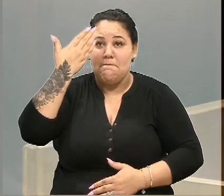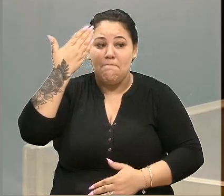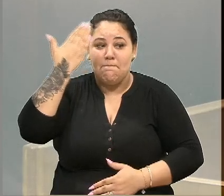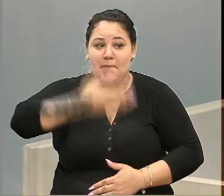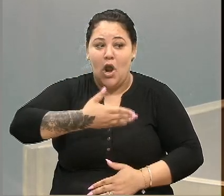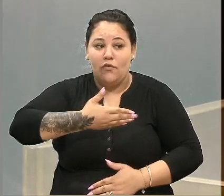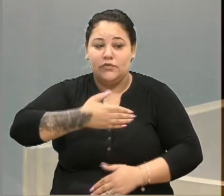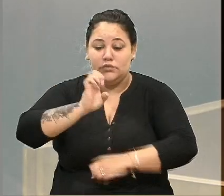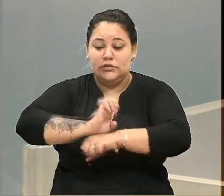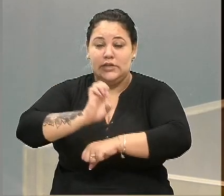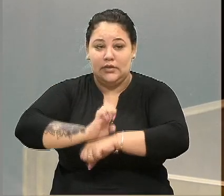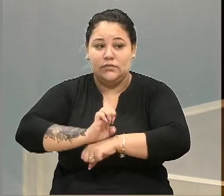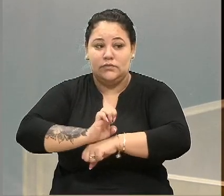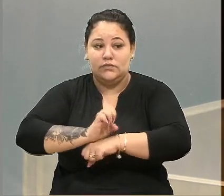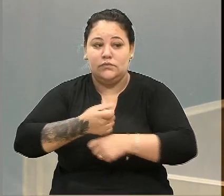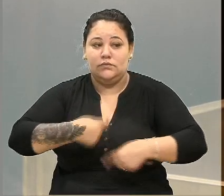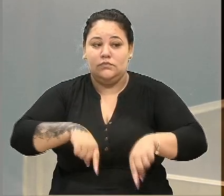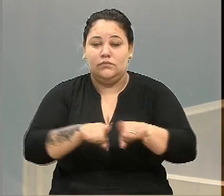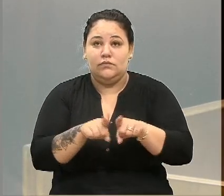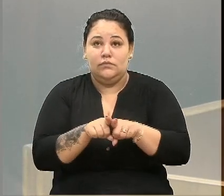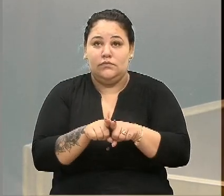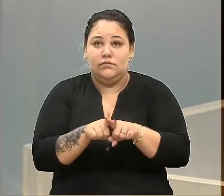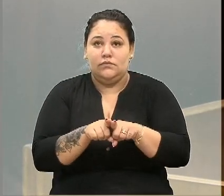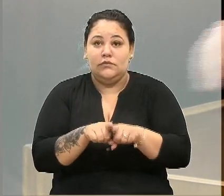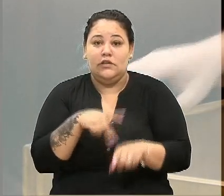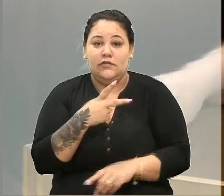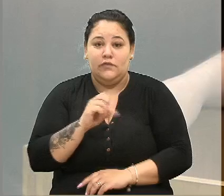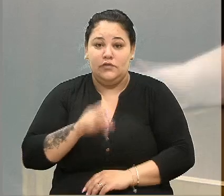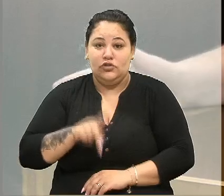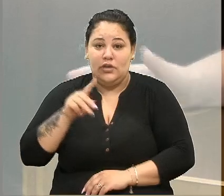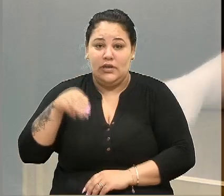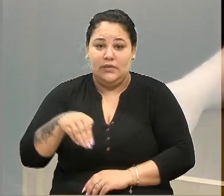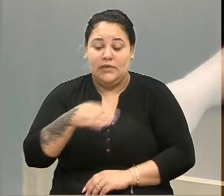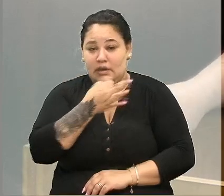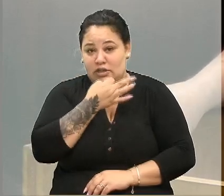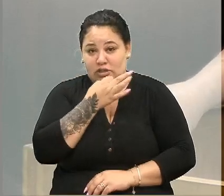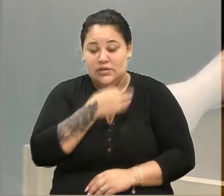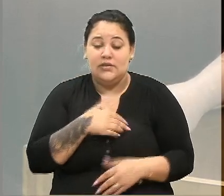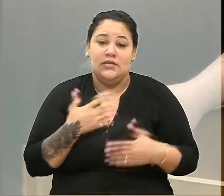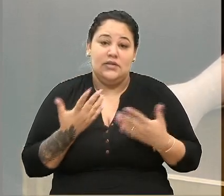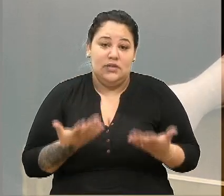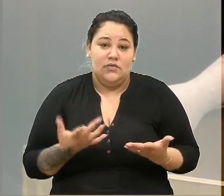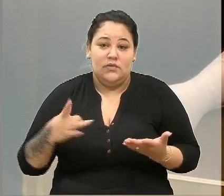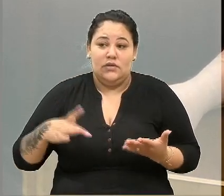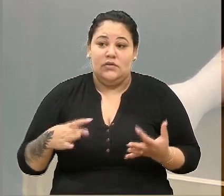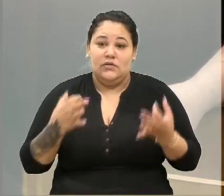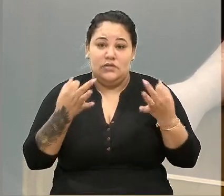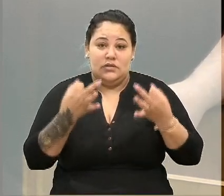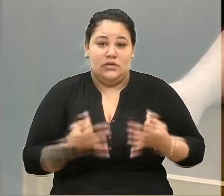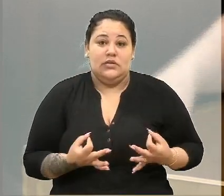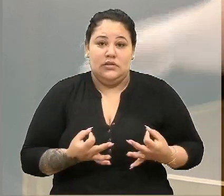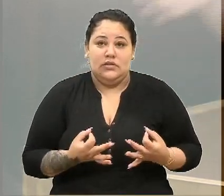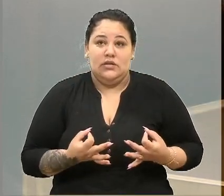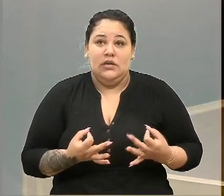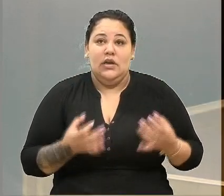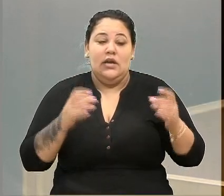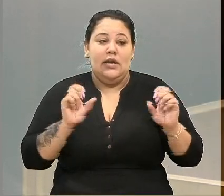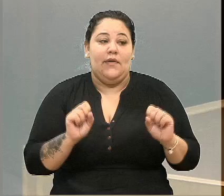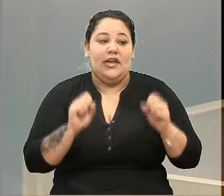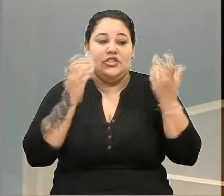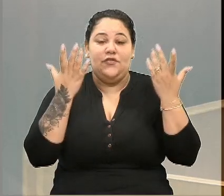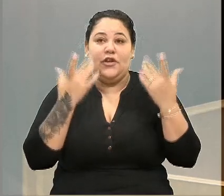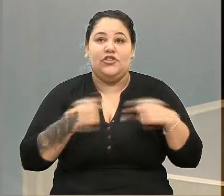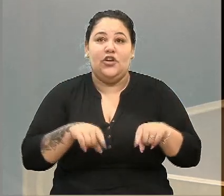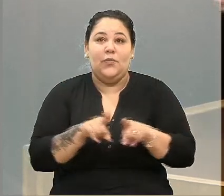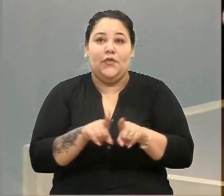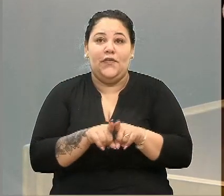estado nos 21 quilômetros, é a meia maratona de Caxias. Então, eu tenho convicção, né, de que esses eventos, tanto o Festival de Blues, que